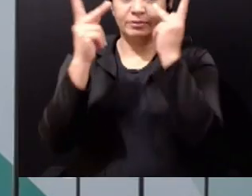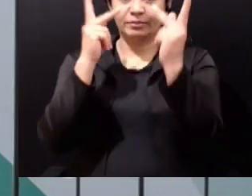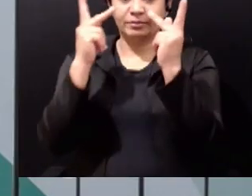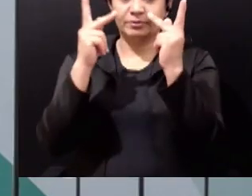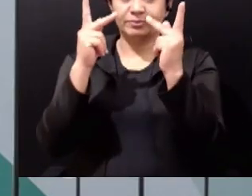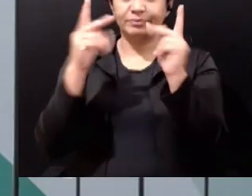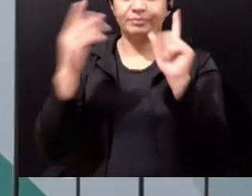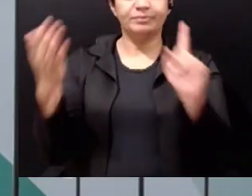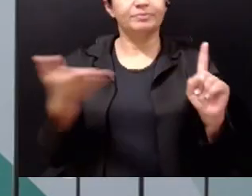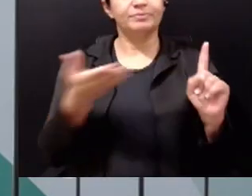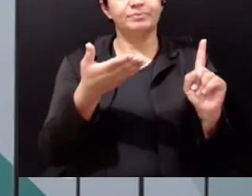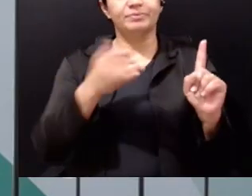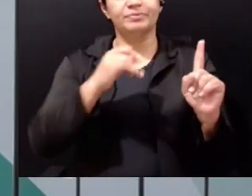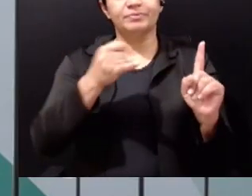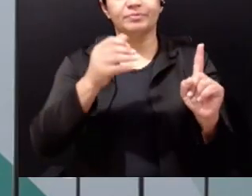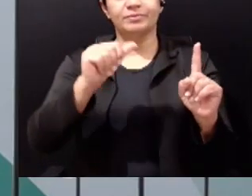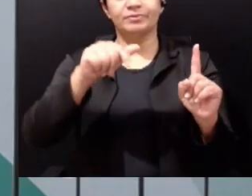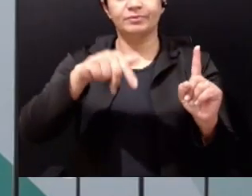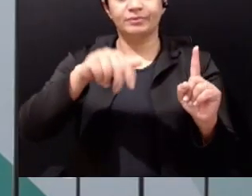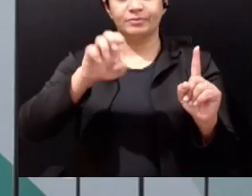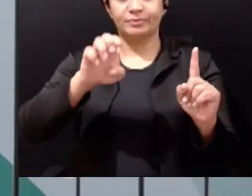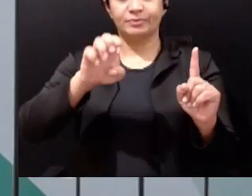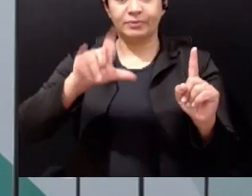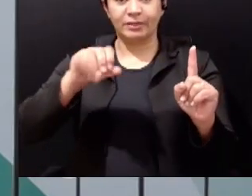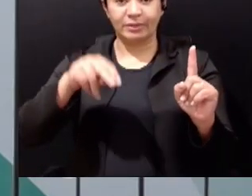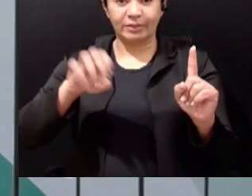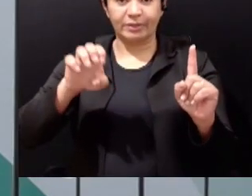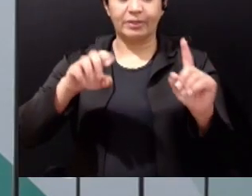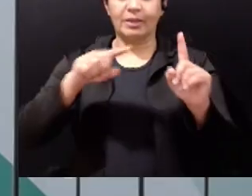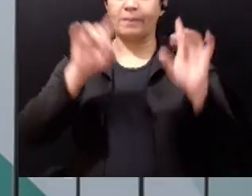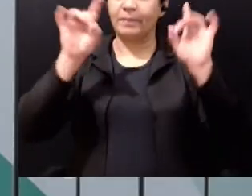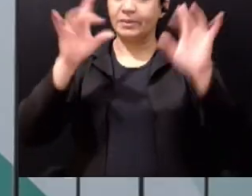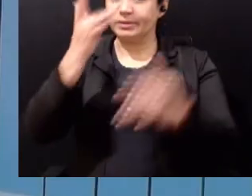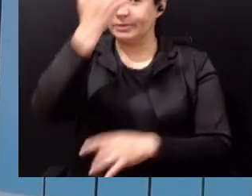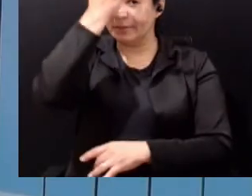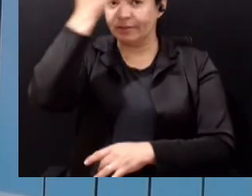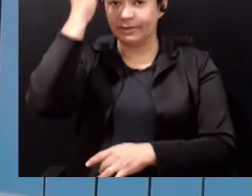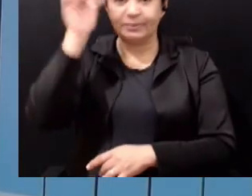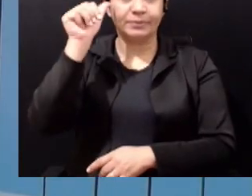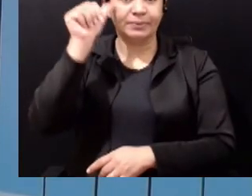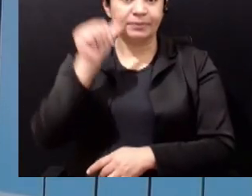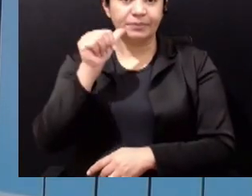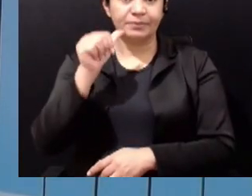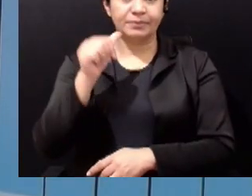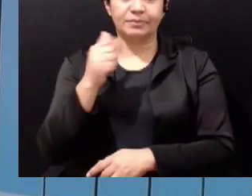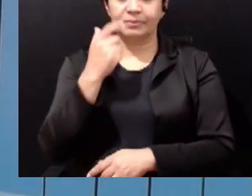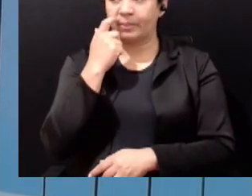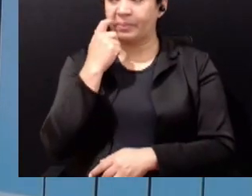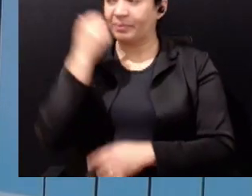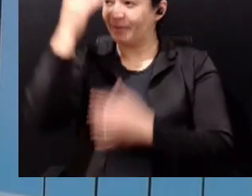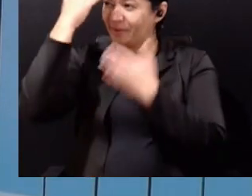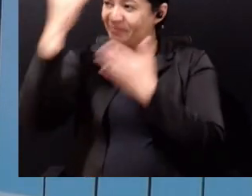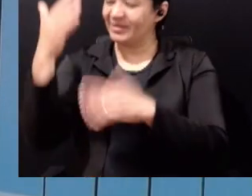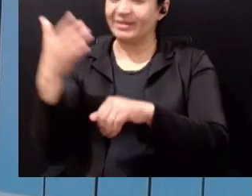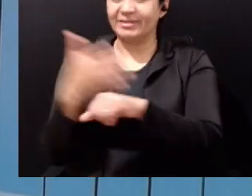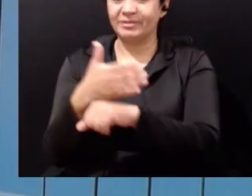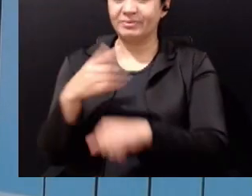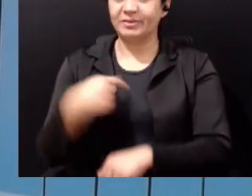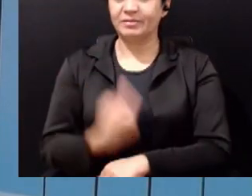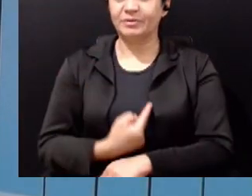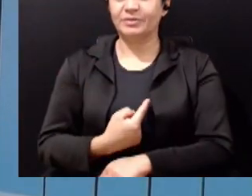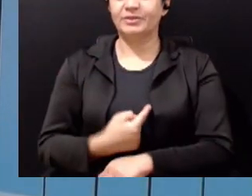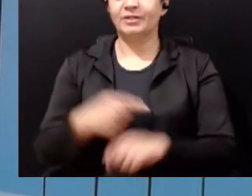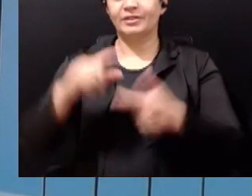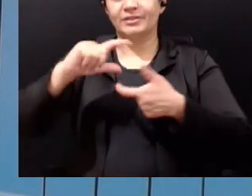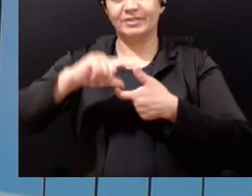da Mata, especialista em saúde mental feminina. Doutora, muito obrigada por participar aqui do nosso quadro do Saúde